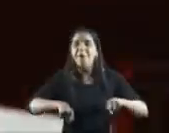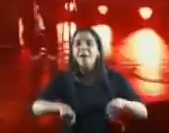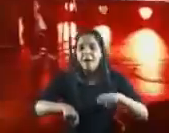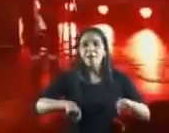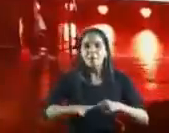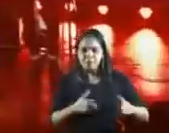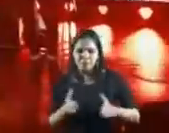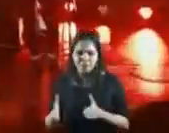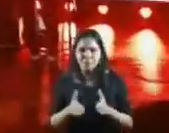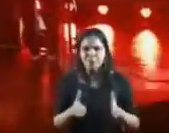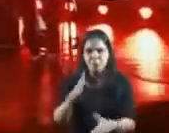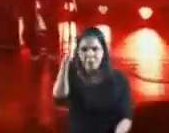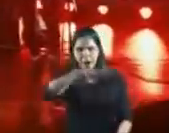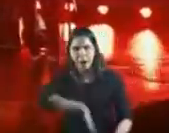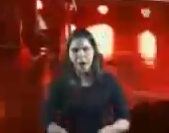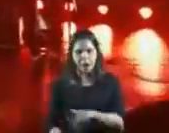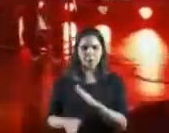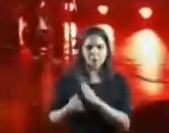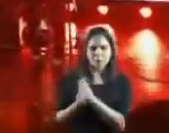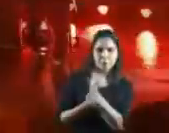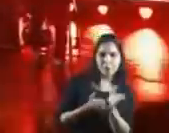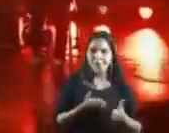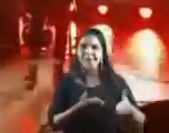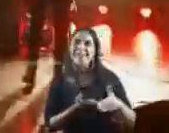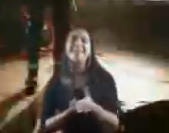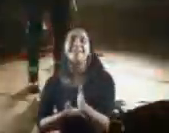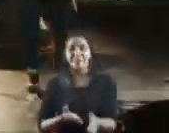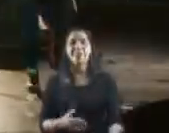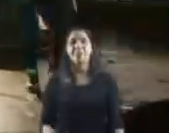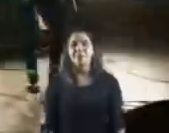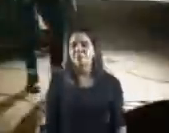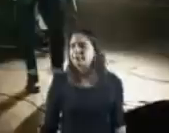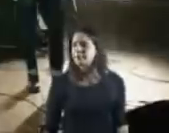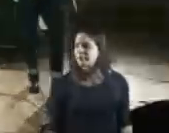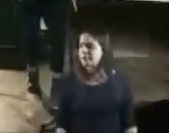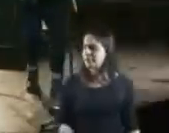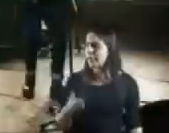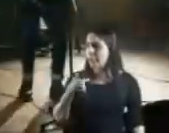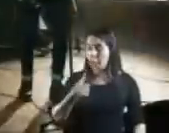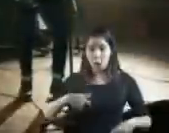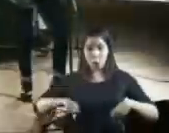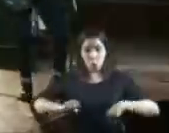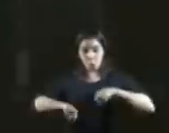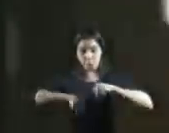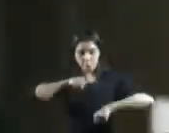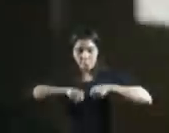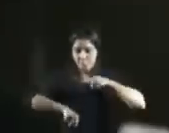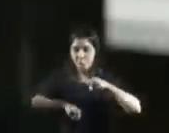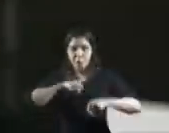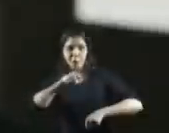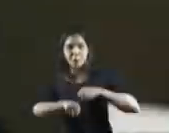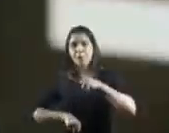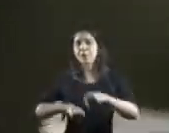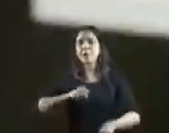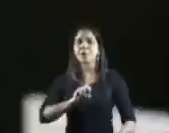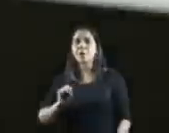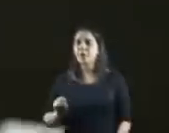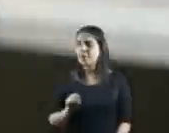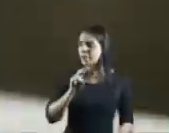e tirar o caminho do mal. Eu no meu velotrol, você na